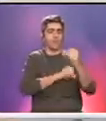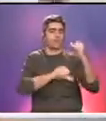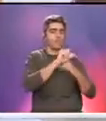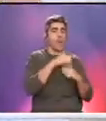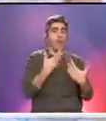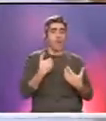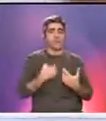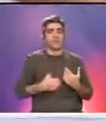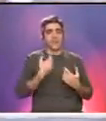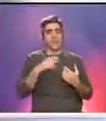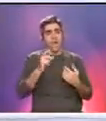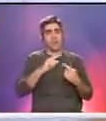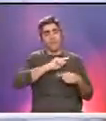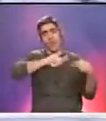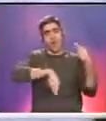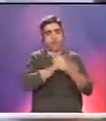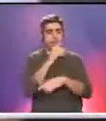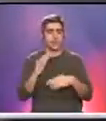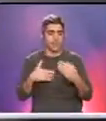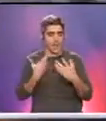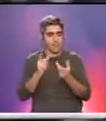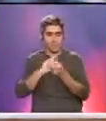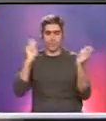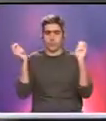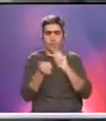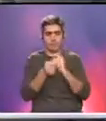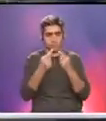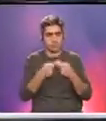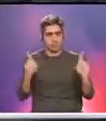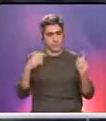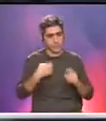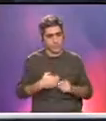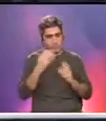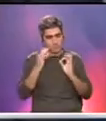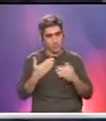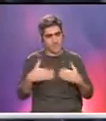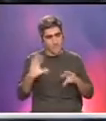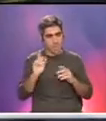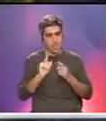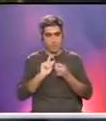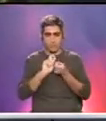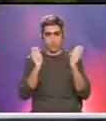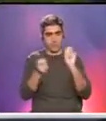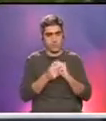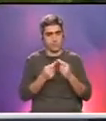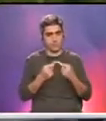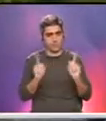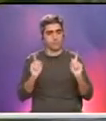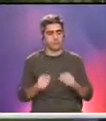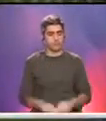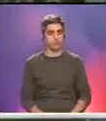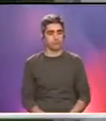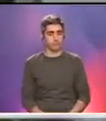360 graus para a frente. Vai mudar radicalmente. Tudo vai ser diferente mesmo. I will remember how you kissed